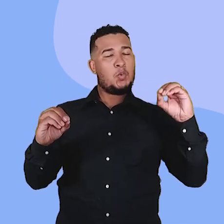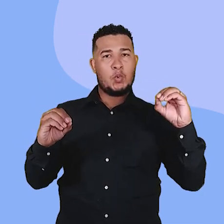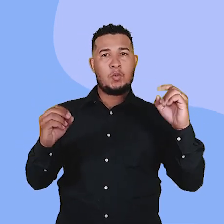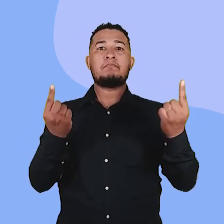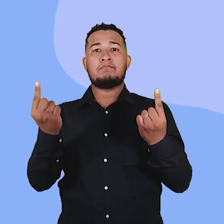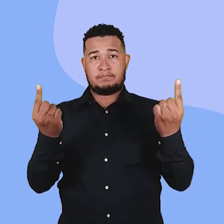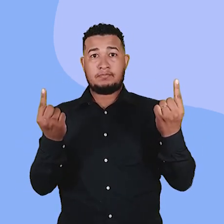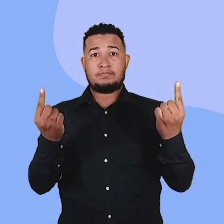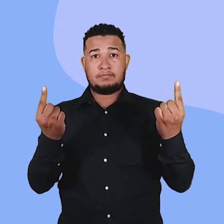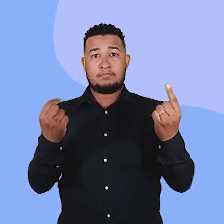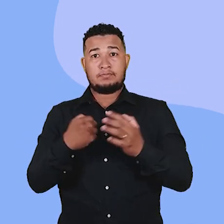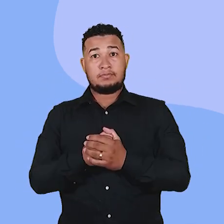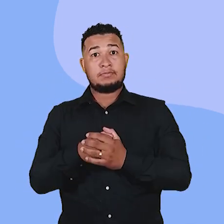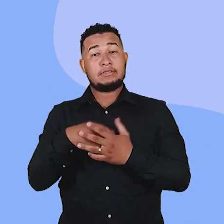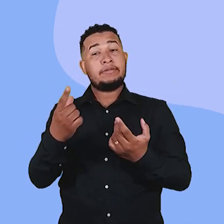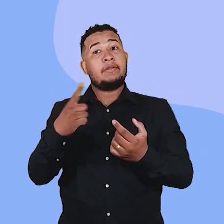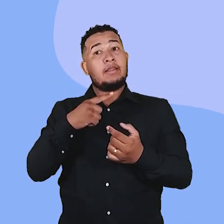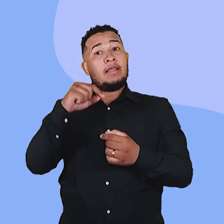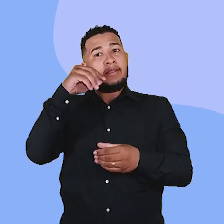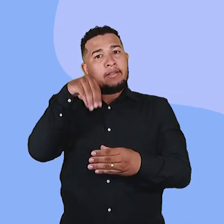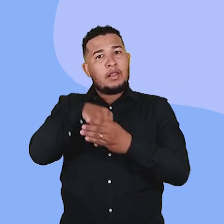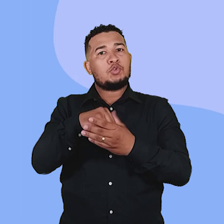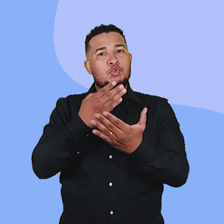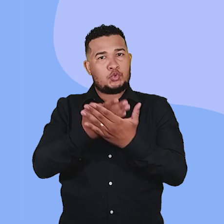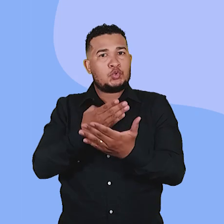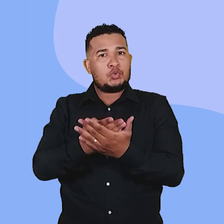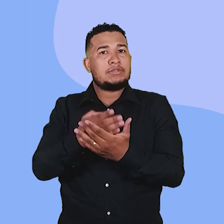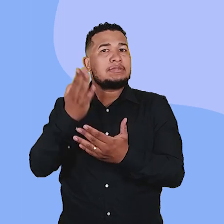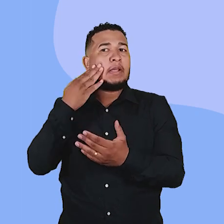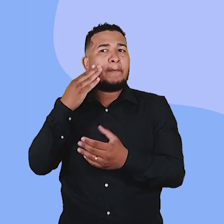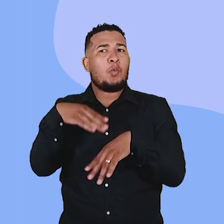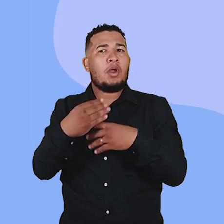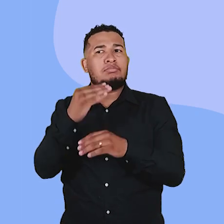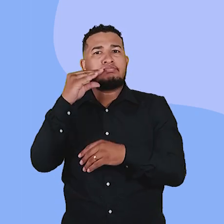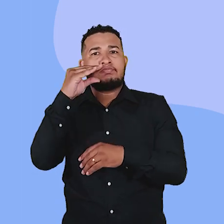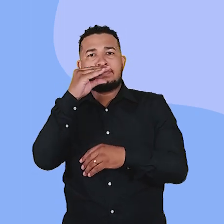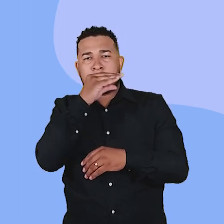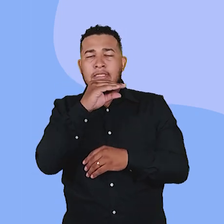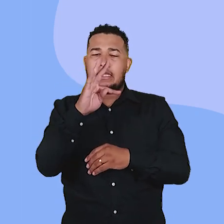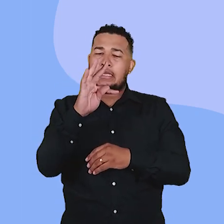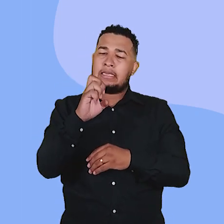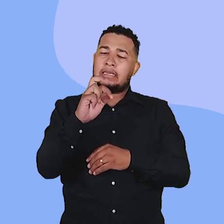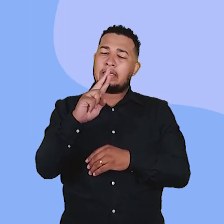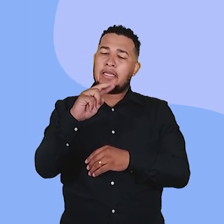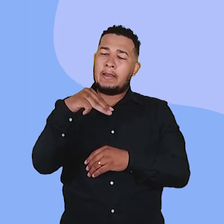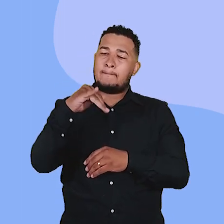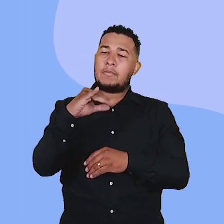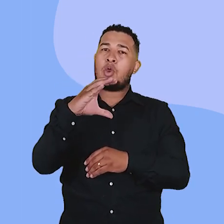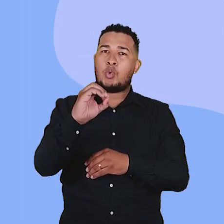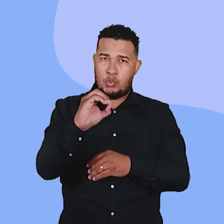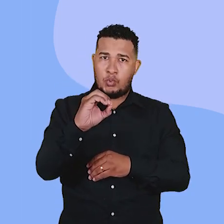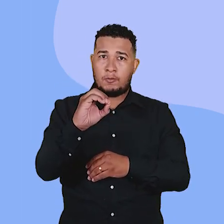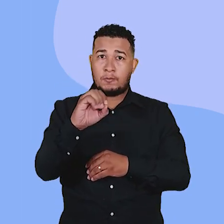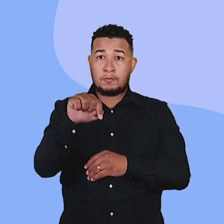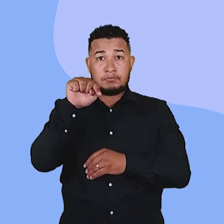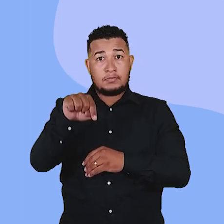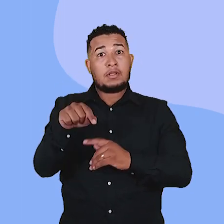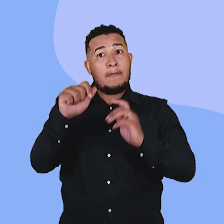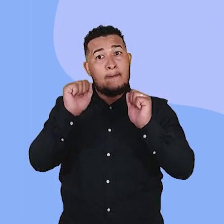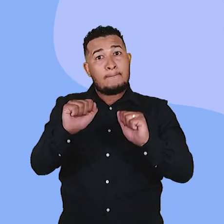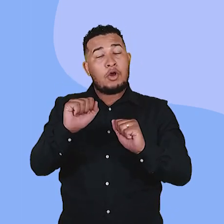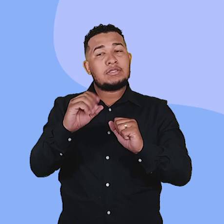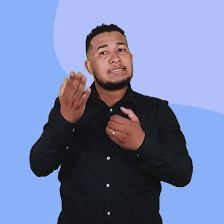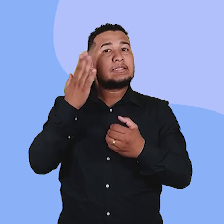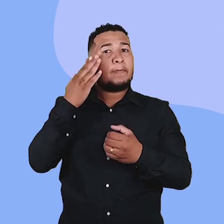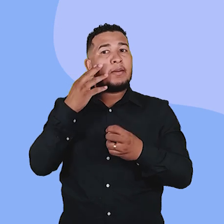Na termologia, estudamos os fenômenos ligados à energia térmica ou fenômenos térmicos. Esses fenômenos podem